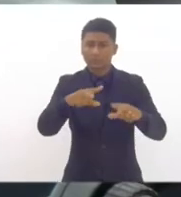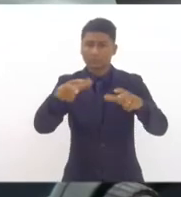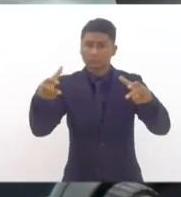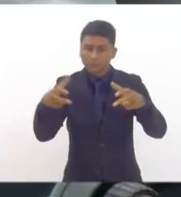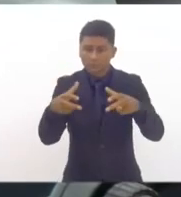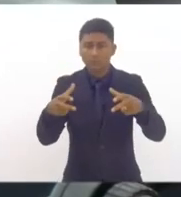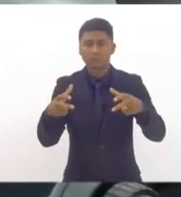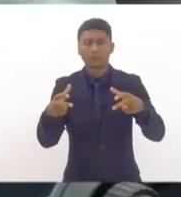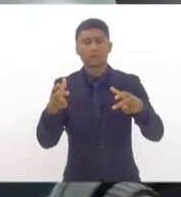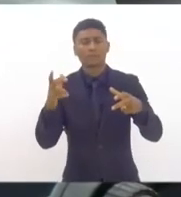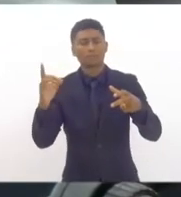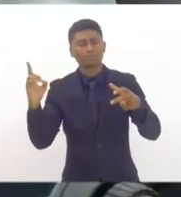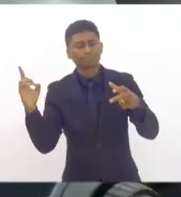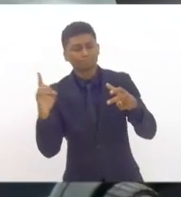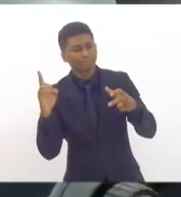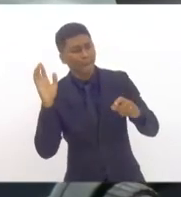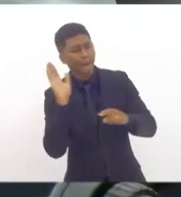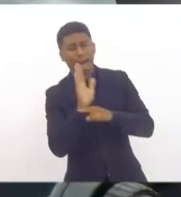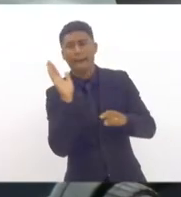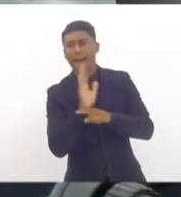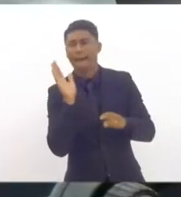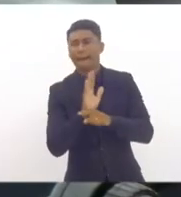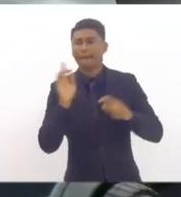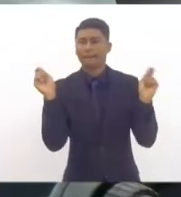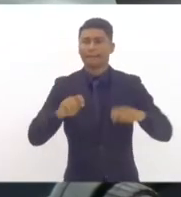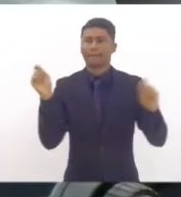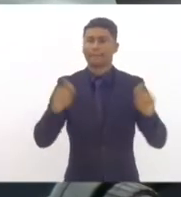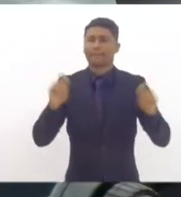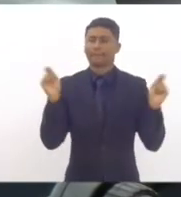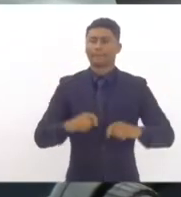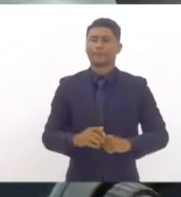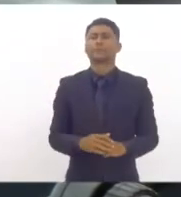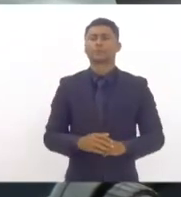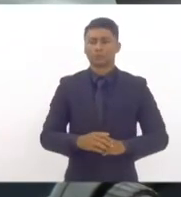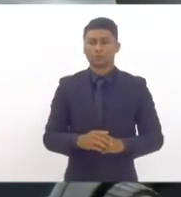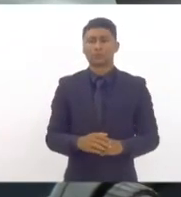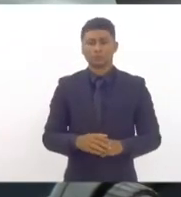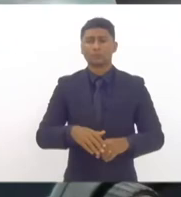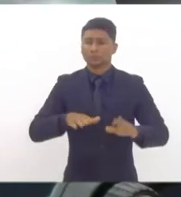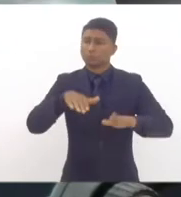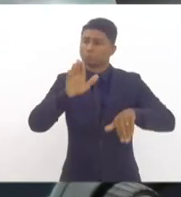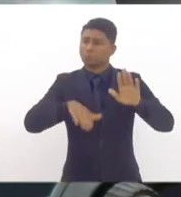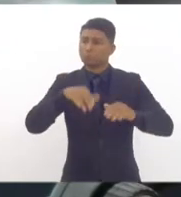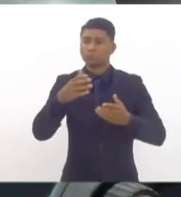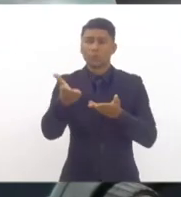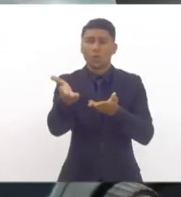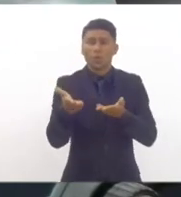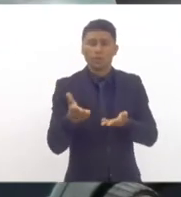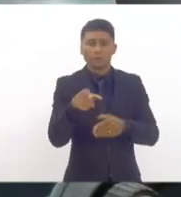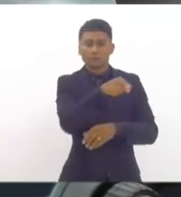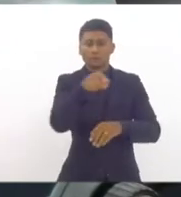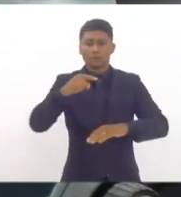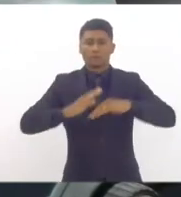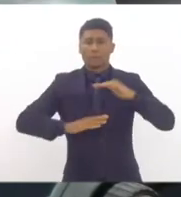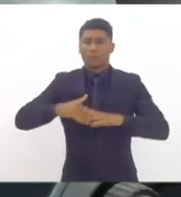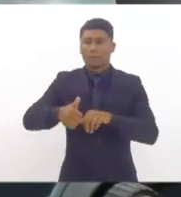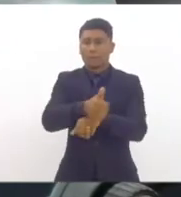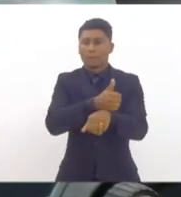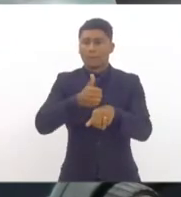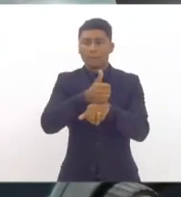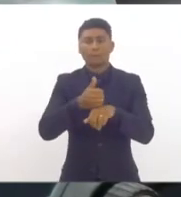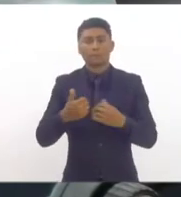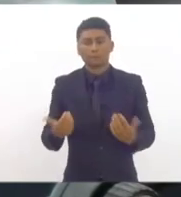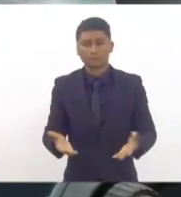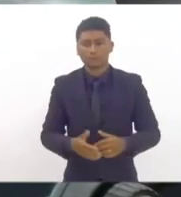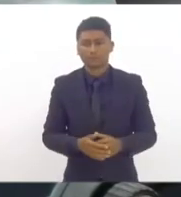estar mais próximos do comitê. O mecanismo pode convidar especialista. É. Então, assim, estar nos